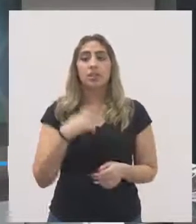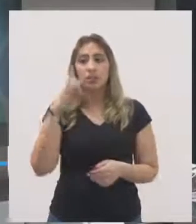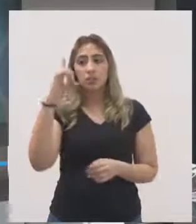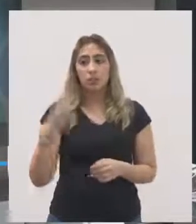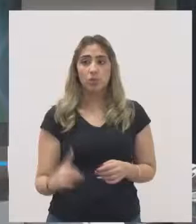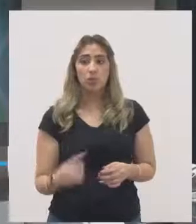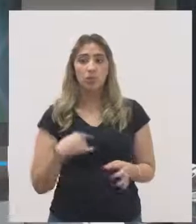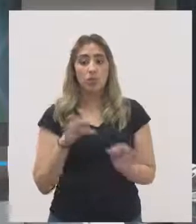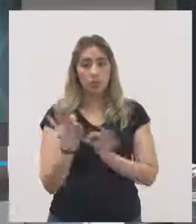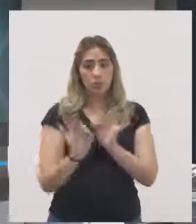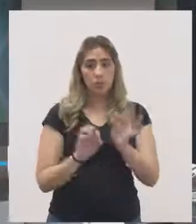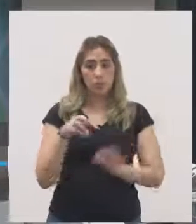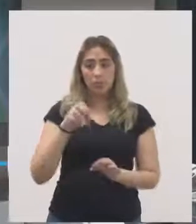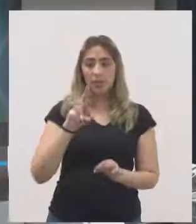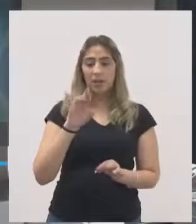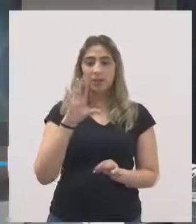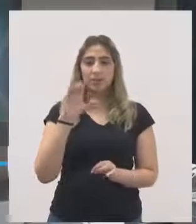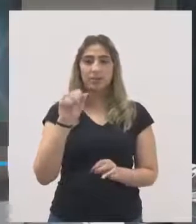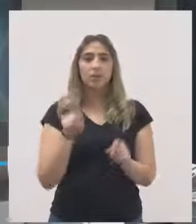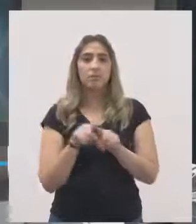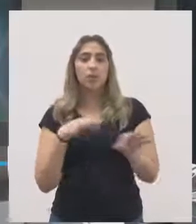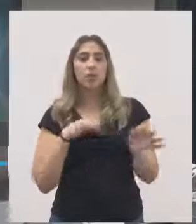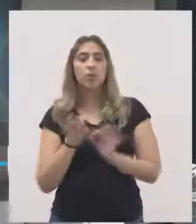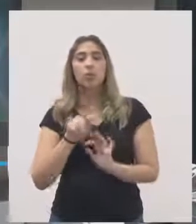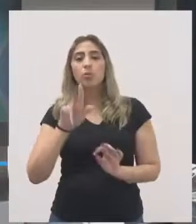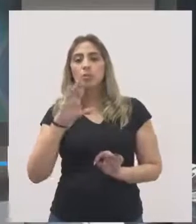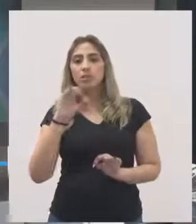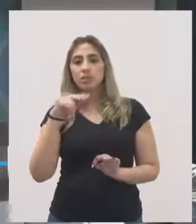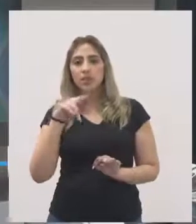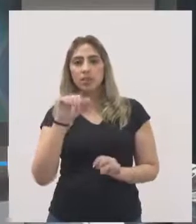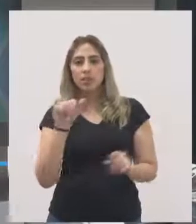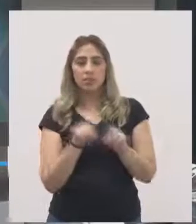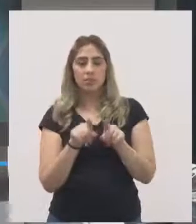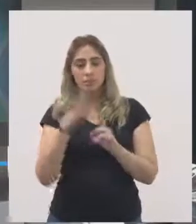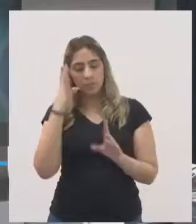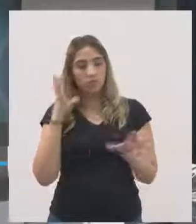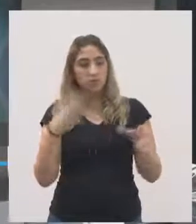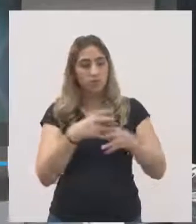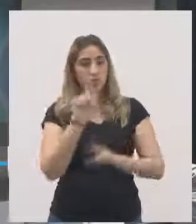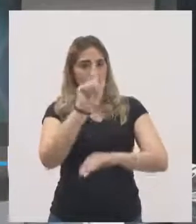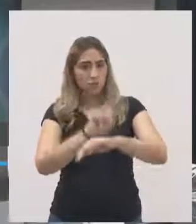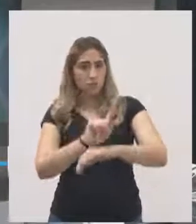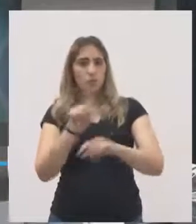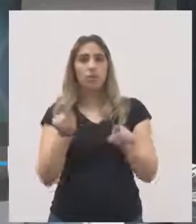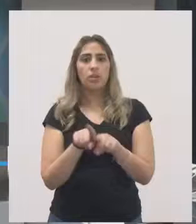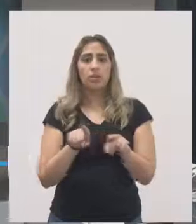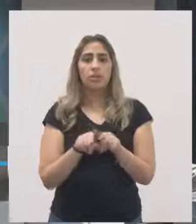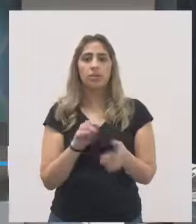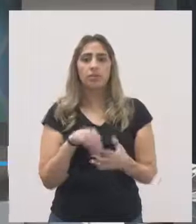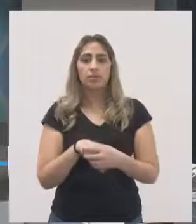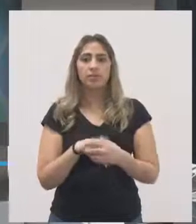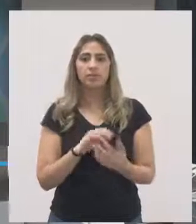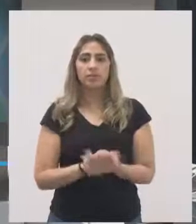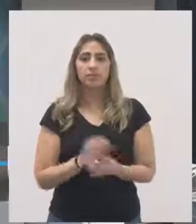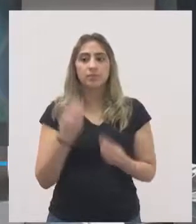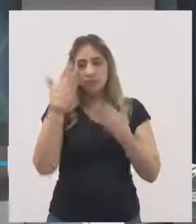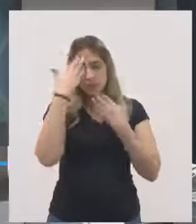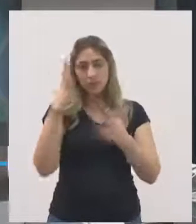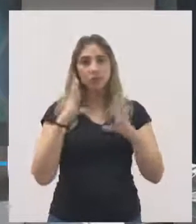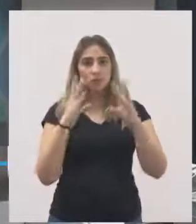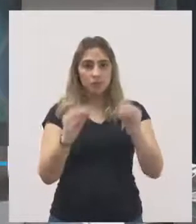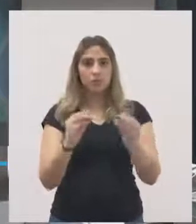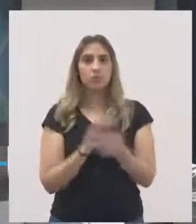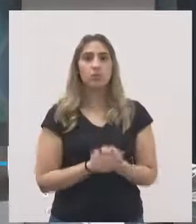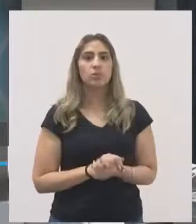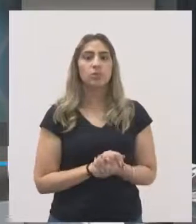Márcia, a minha coordenadora Luciana, o pessoal da equipe gestora, né, o pessoal do GOI, agradeço todo